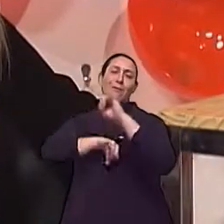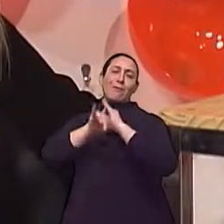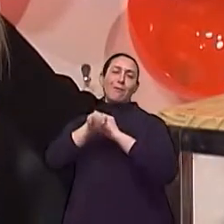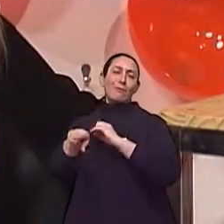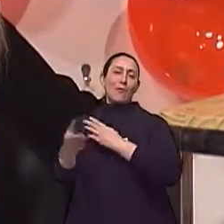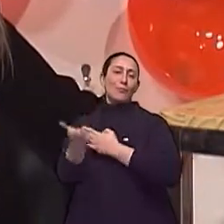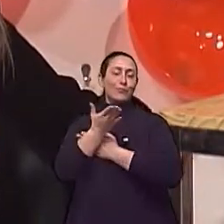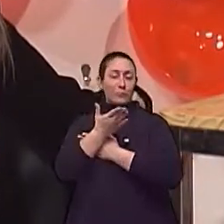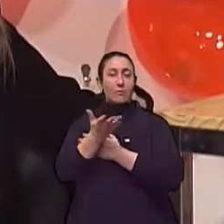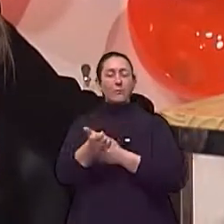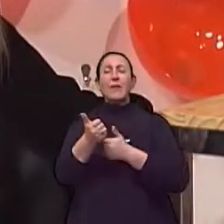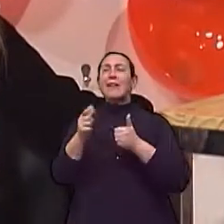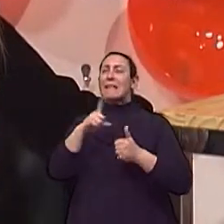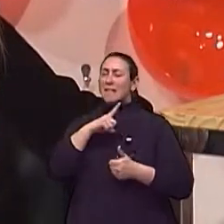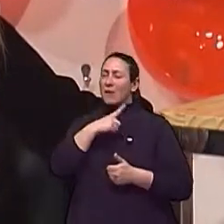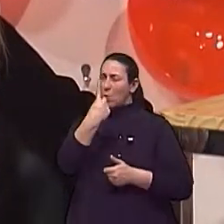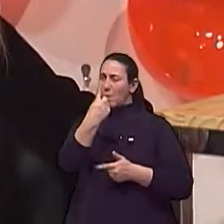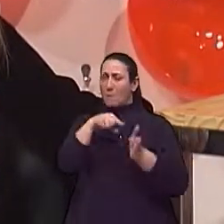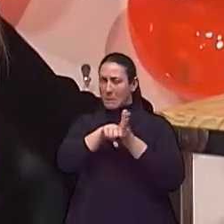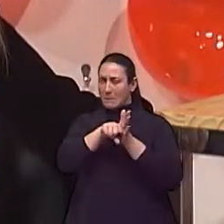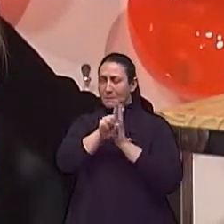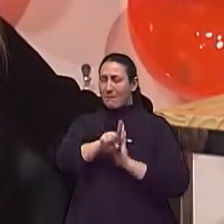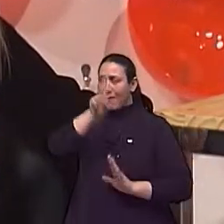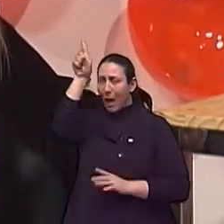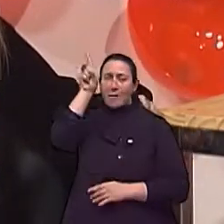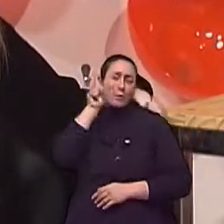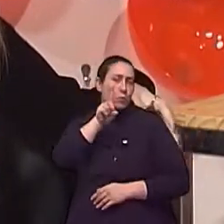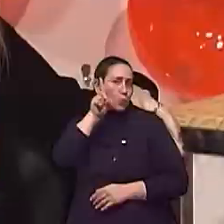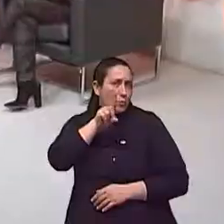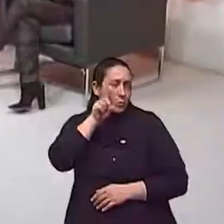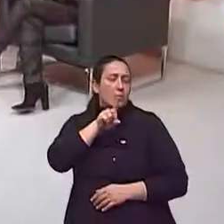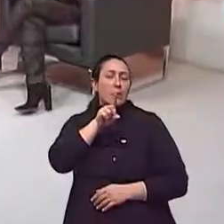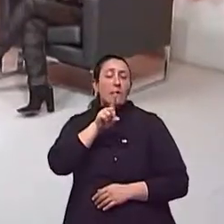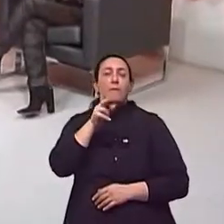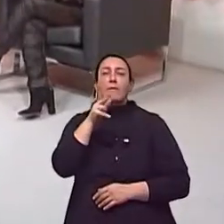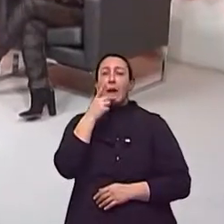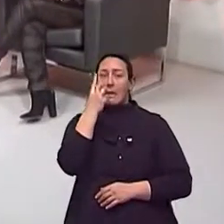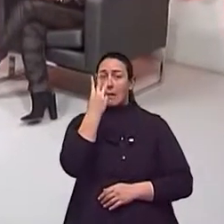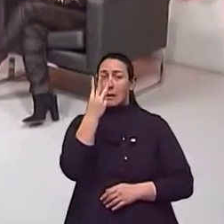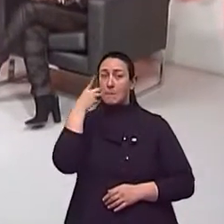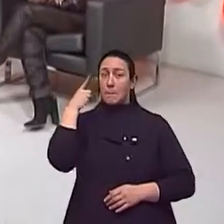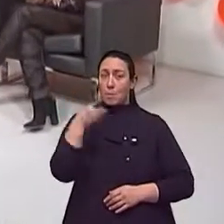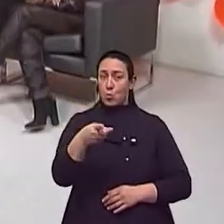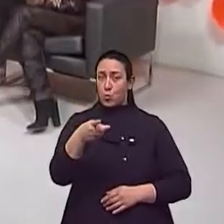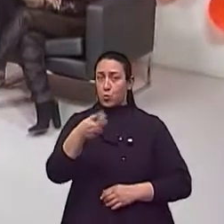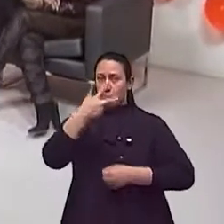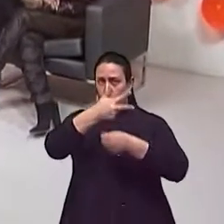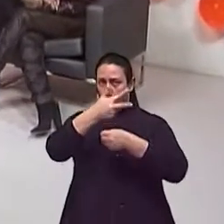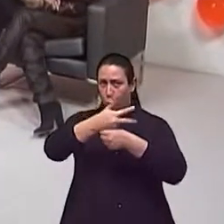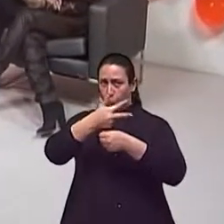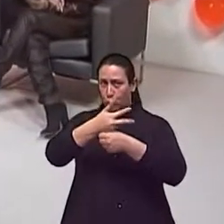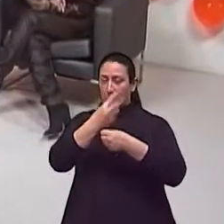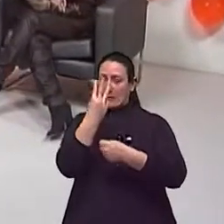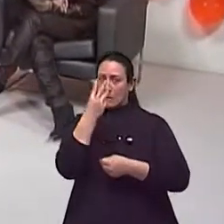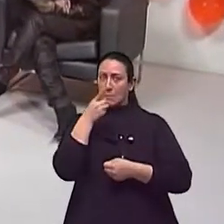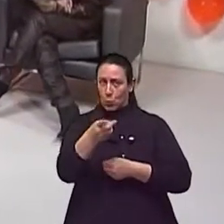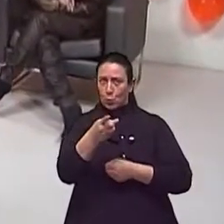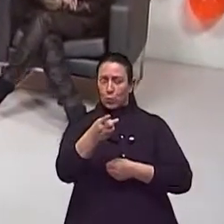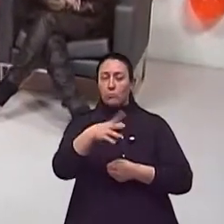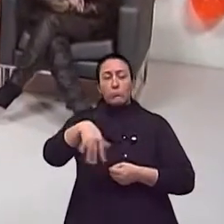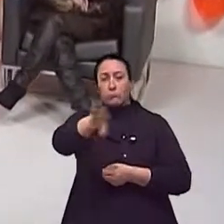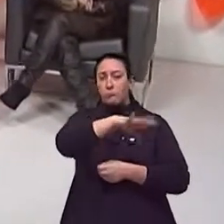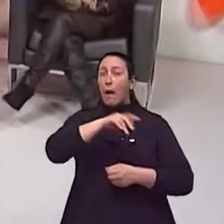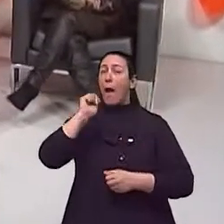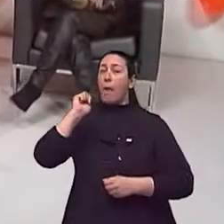tem um estudo norte-americano muito interessante eh de 3.000 idosos eh idosos aposentados não